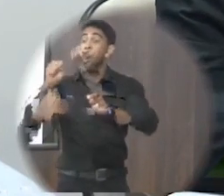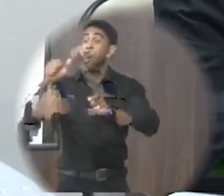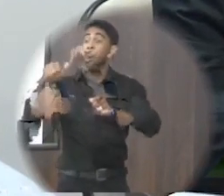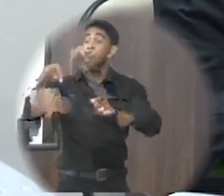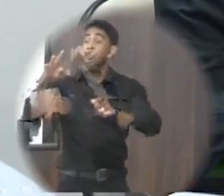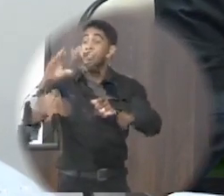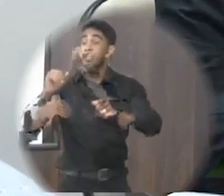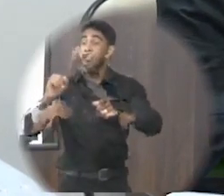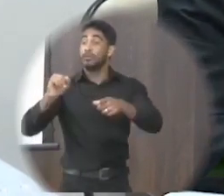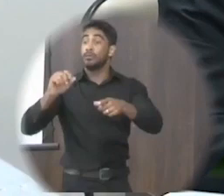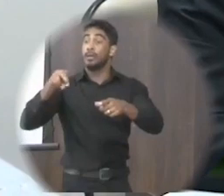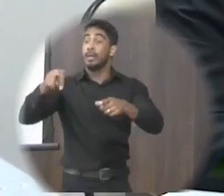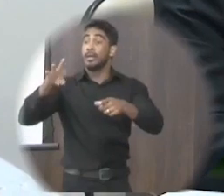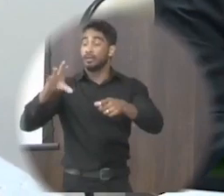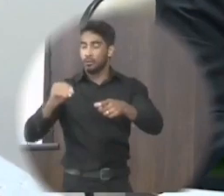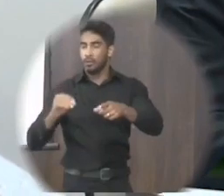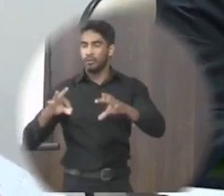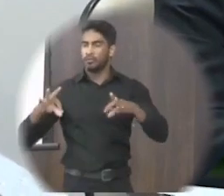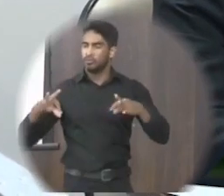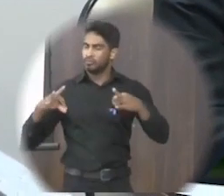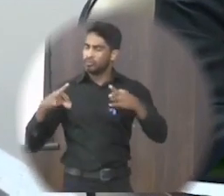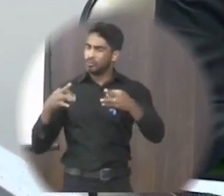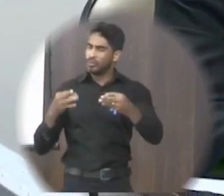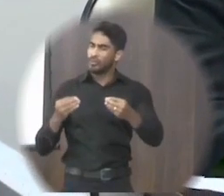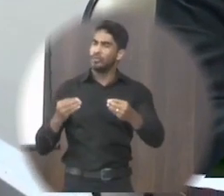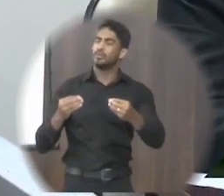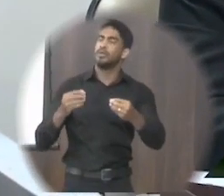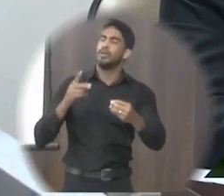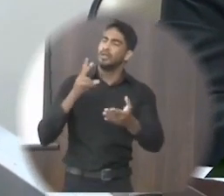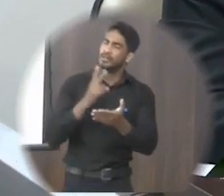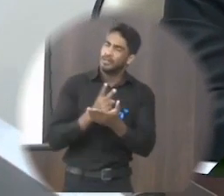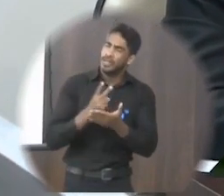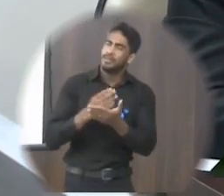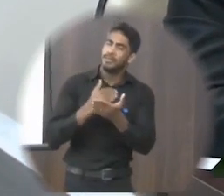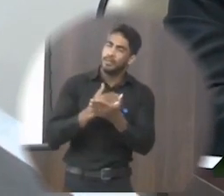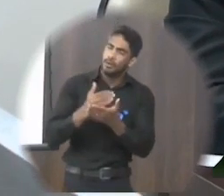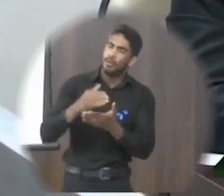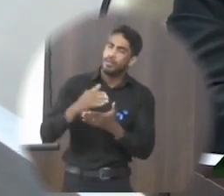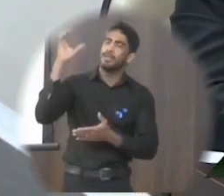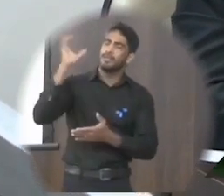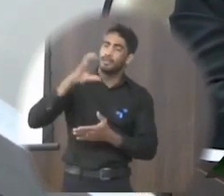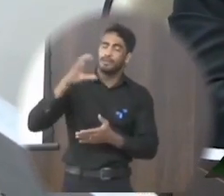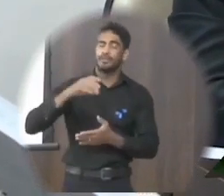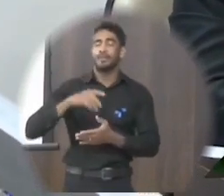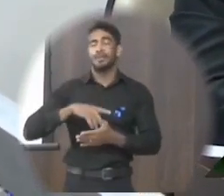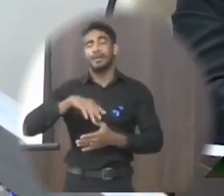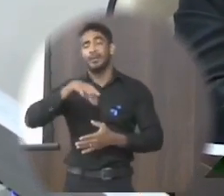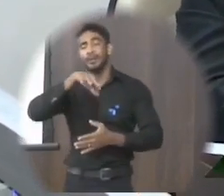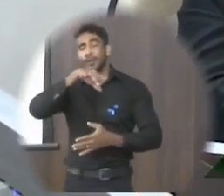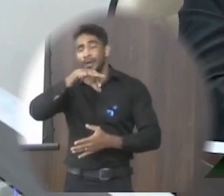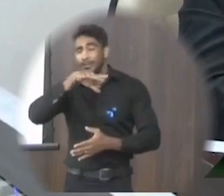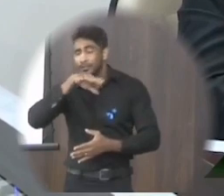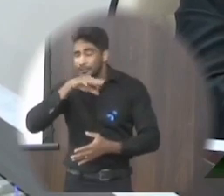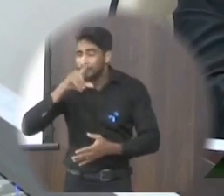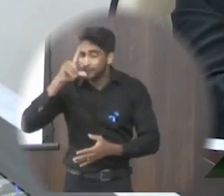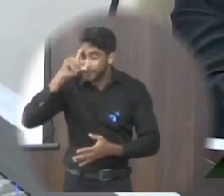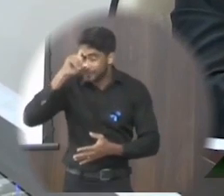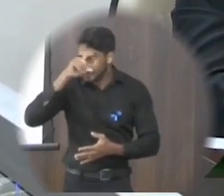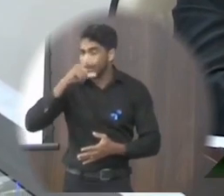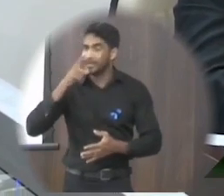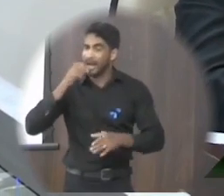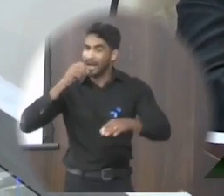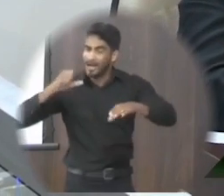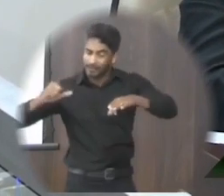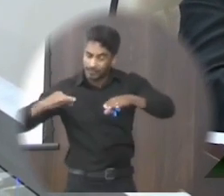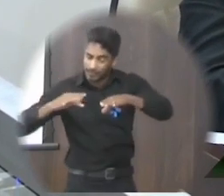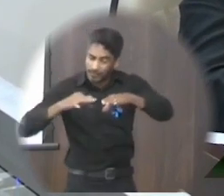ali. Todas as vezes que começam a chover, é um transtorno só. A água invade residências.